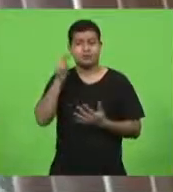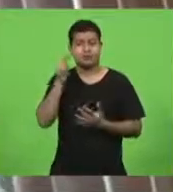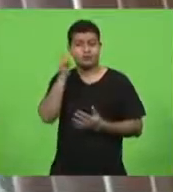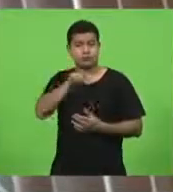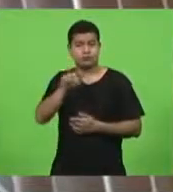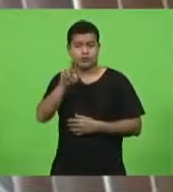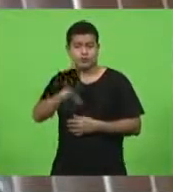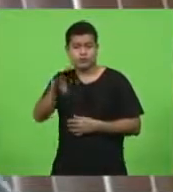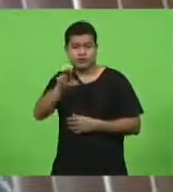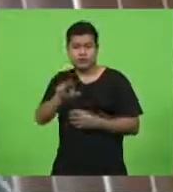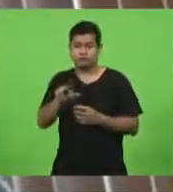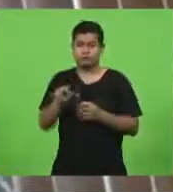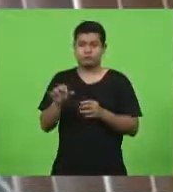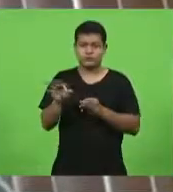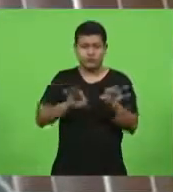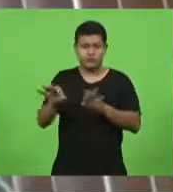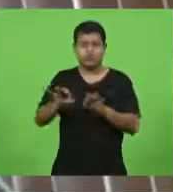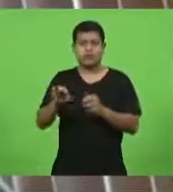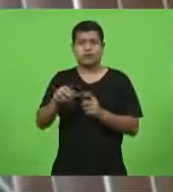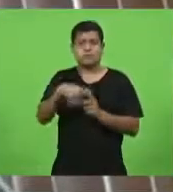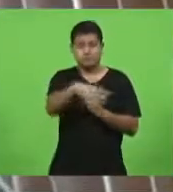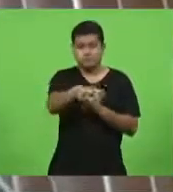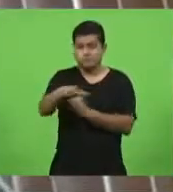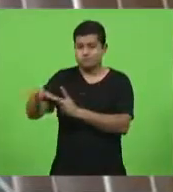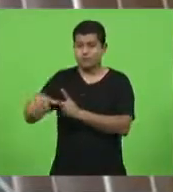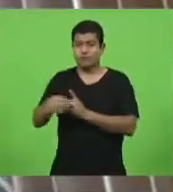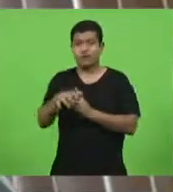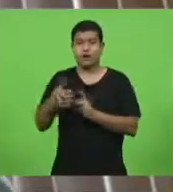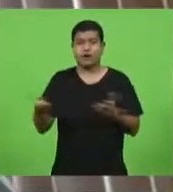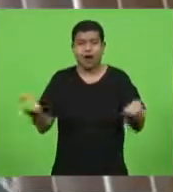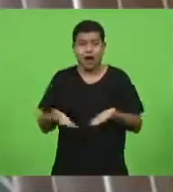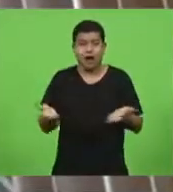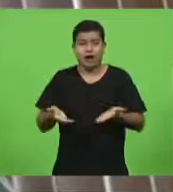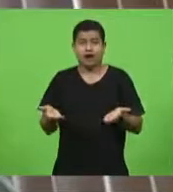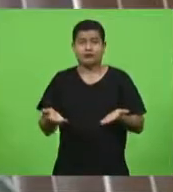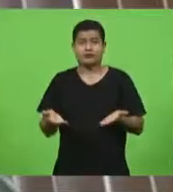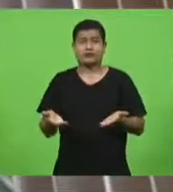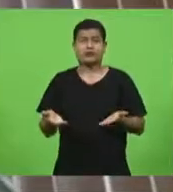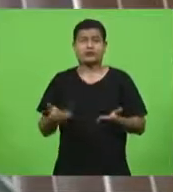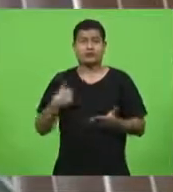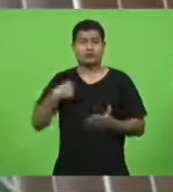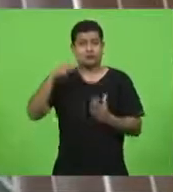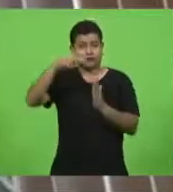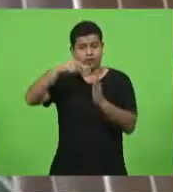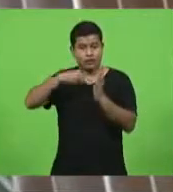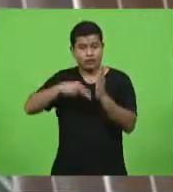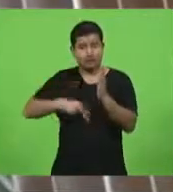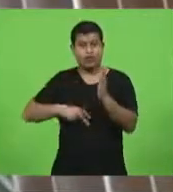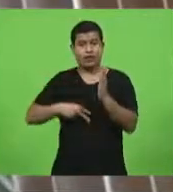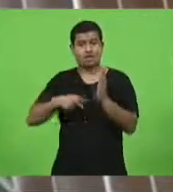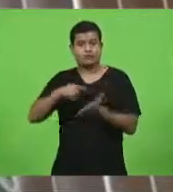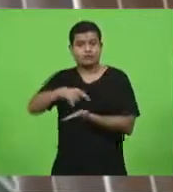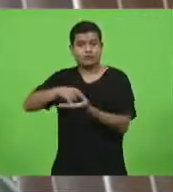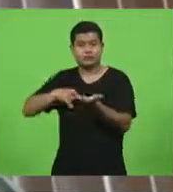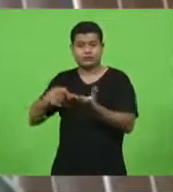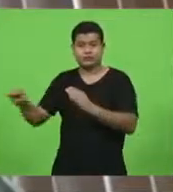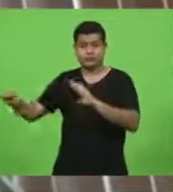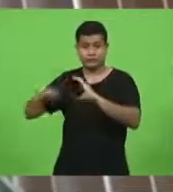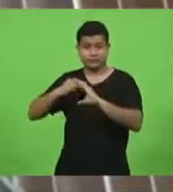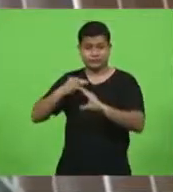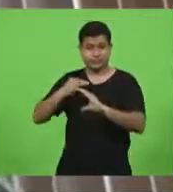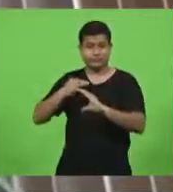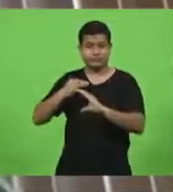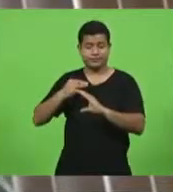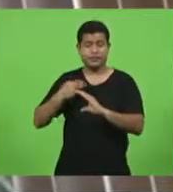distribuição. Então, passo aqui agora, senhores deputados, a ler o documento recebido da Polícia Militar e